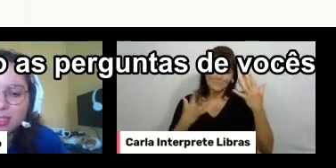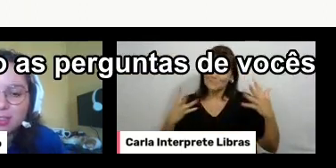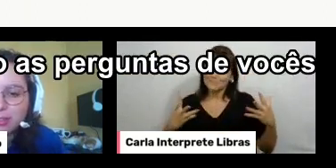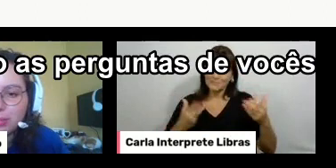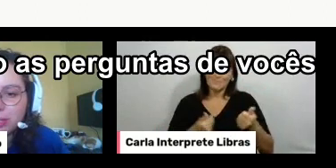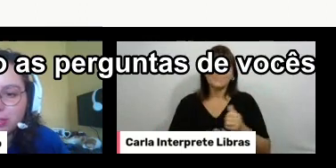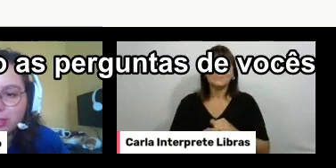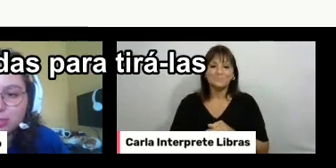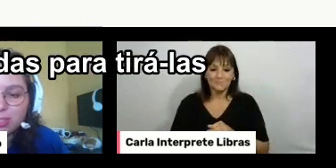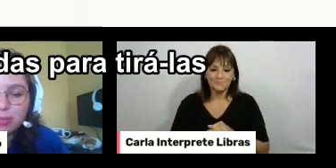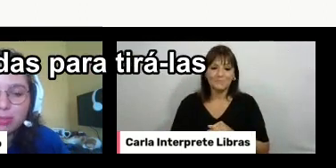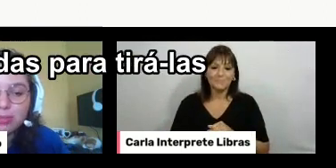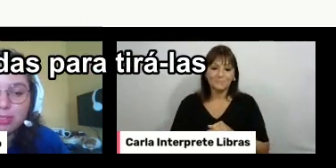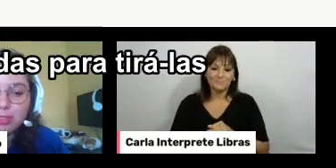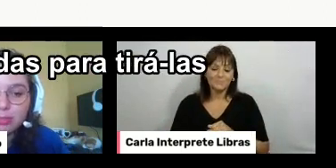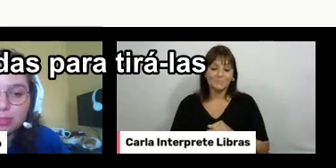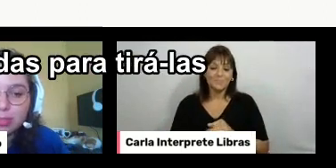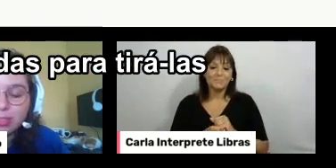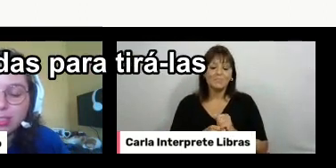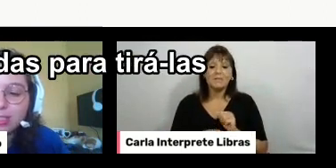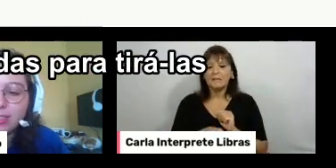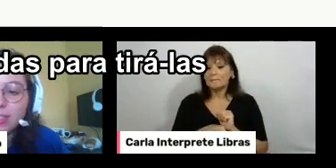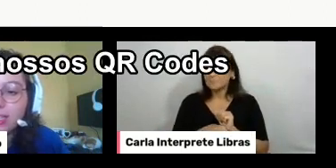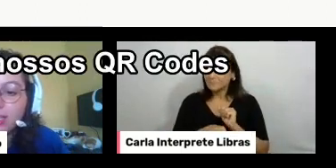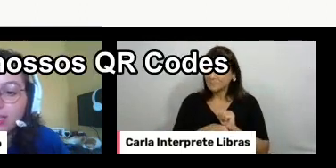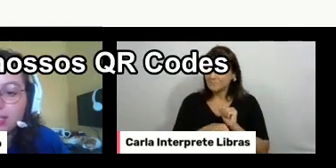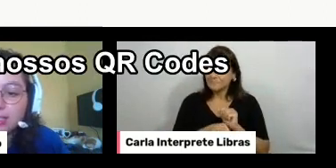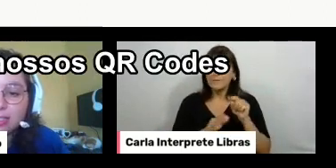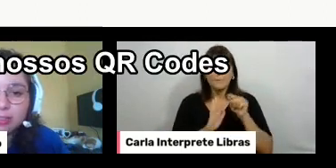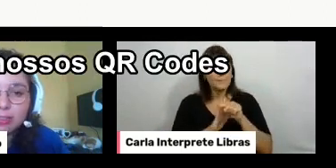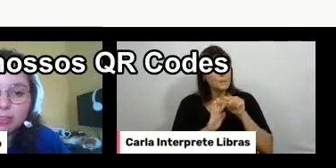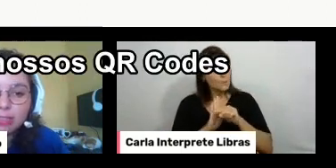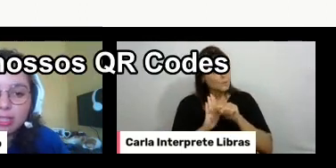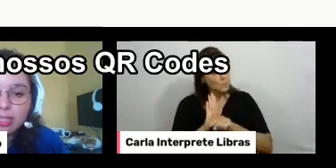aguardamos aqui então as perguntas de vocês, possíveis dúvidas para tirá-las,